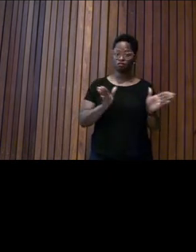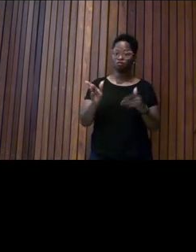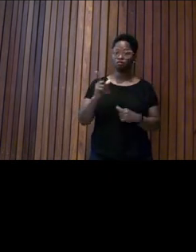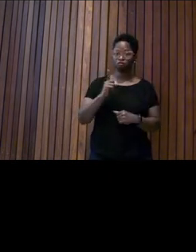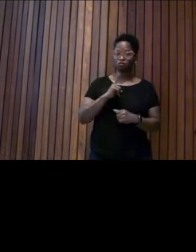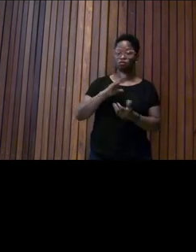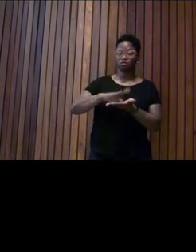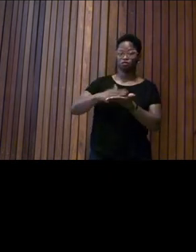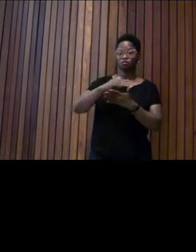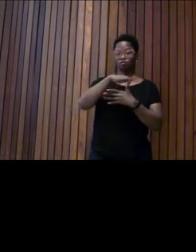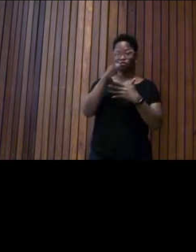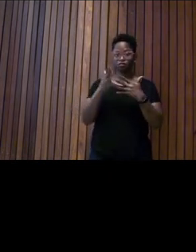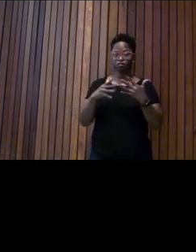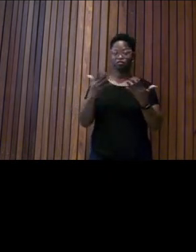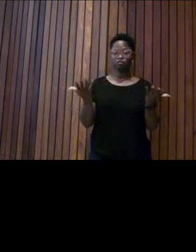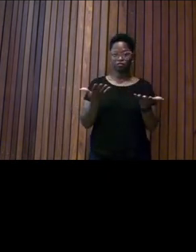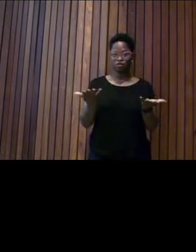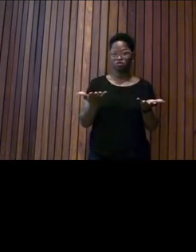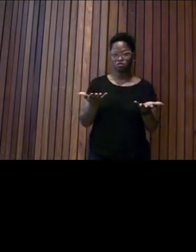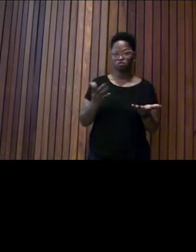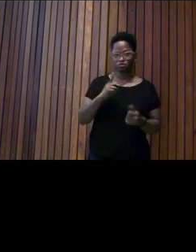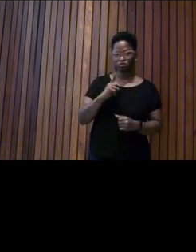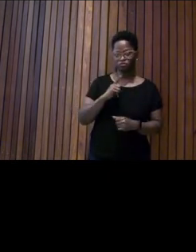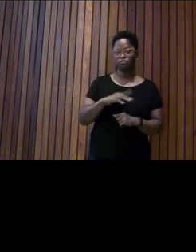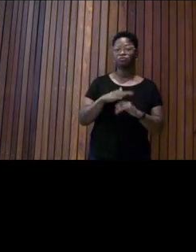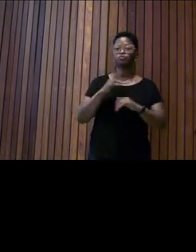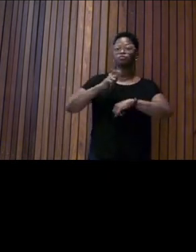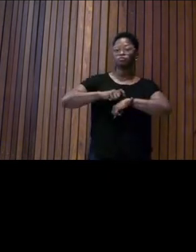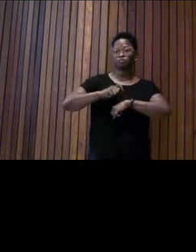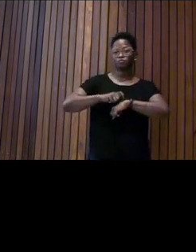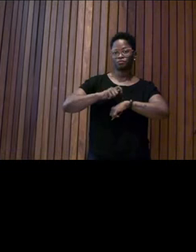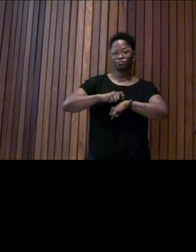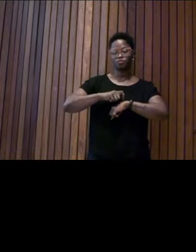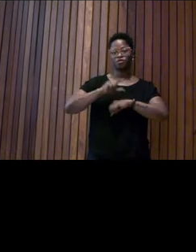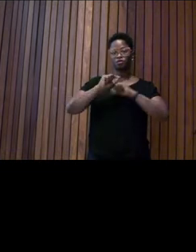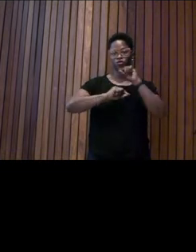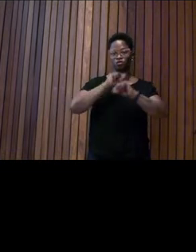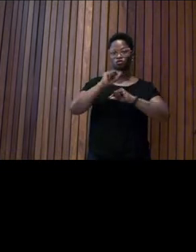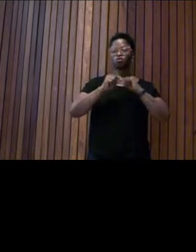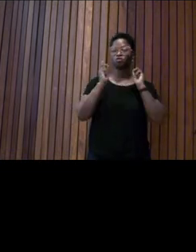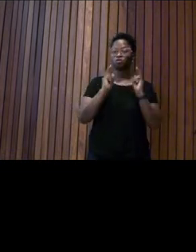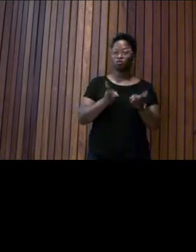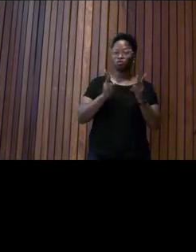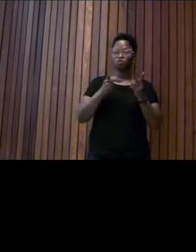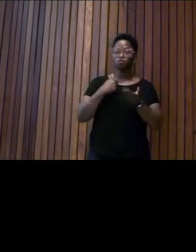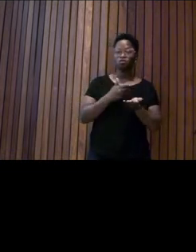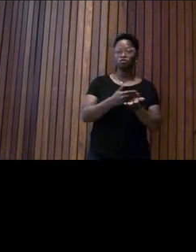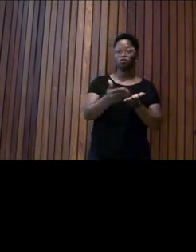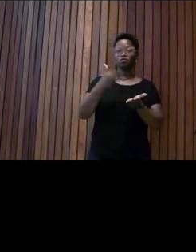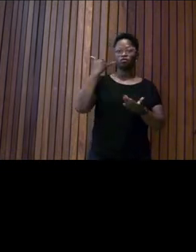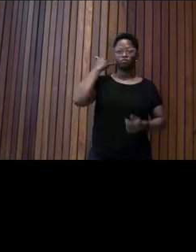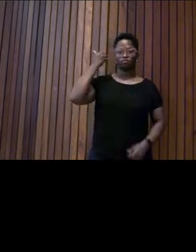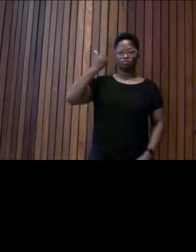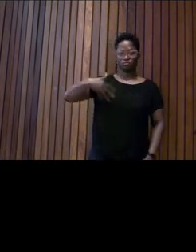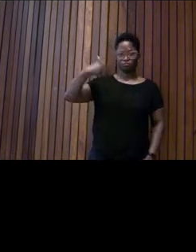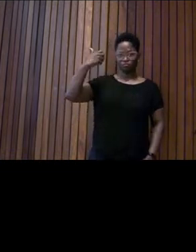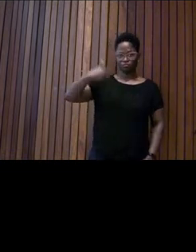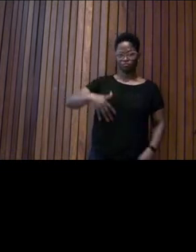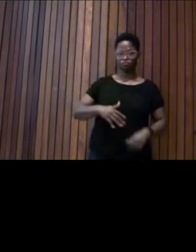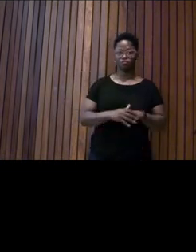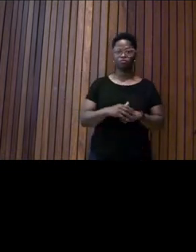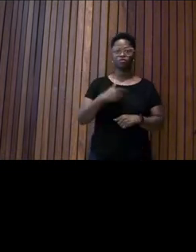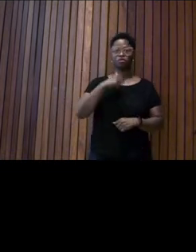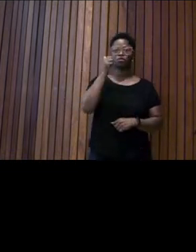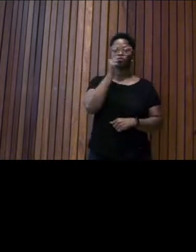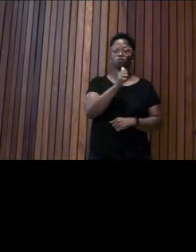acessibilidade, com intérpretes de Libras. Nesse momento, nesse mesmo sentido, vou iniciar minha autodescrição.